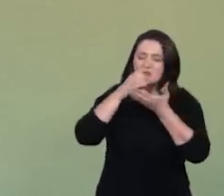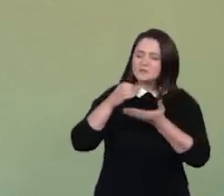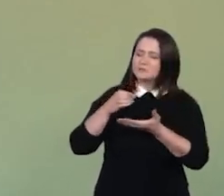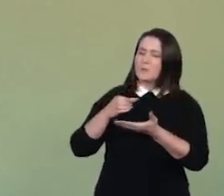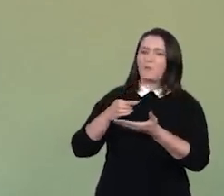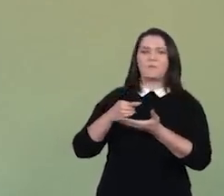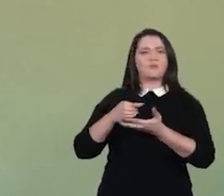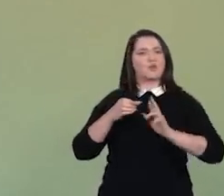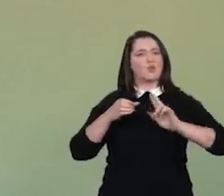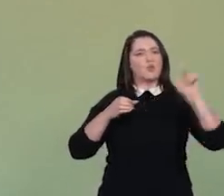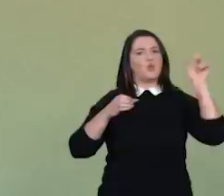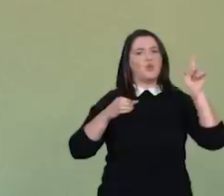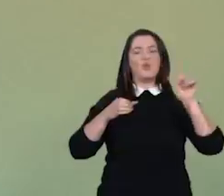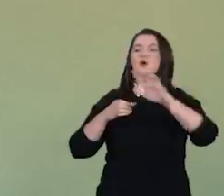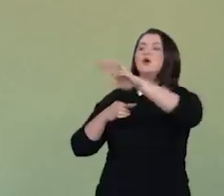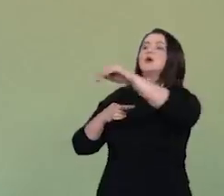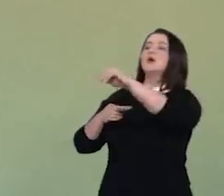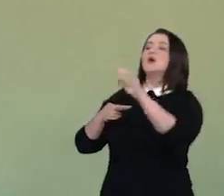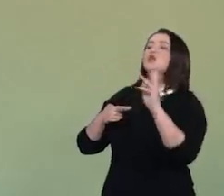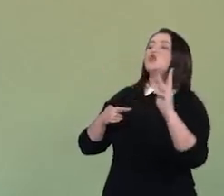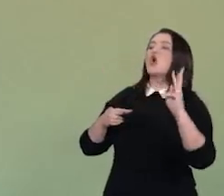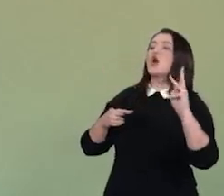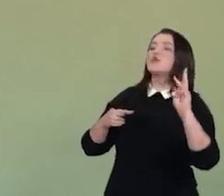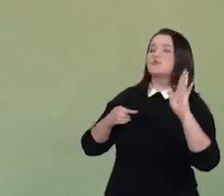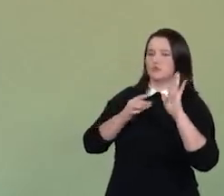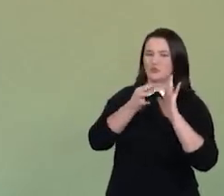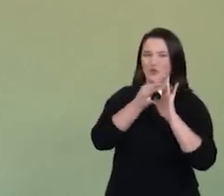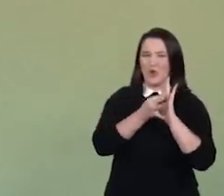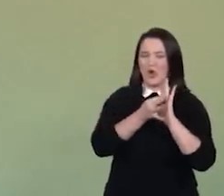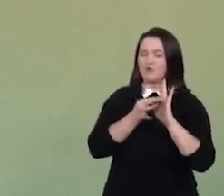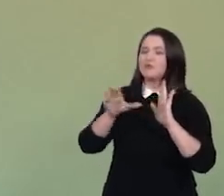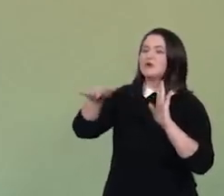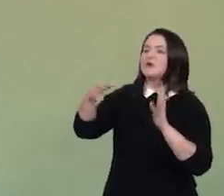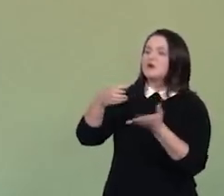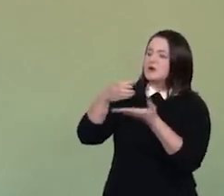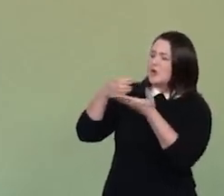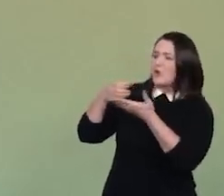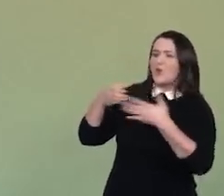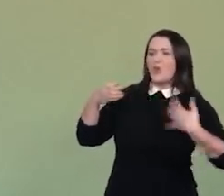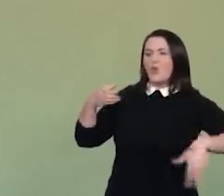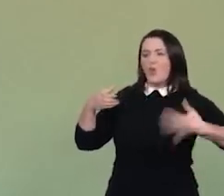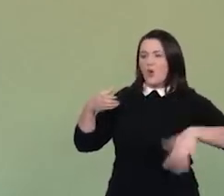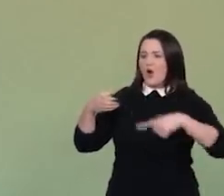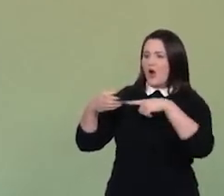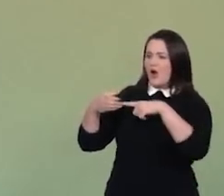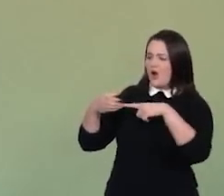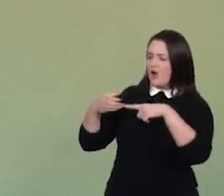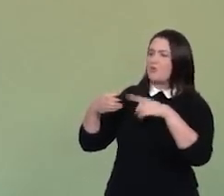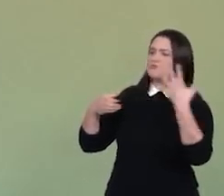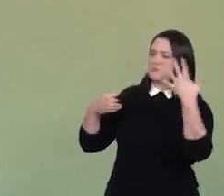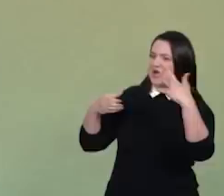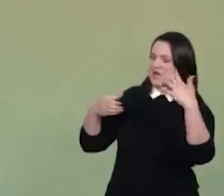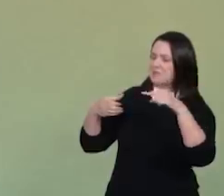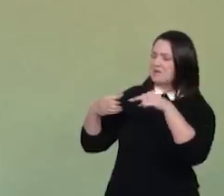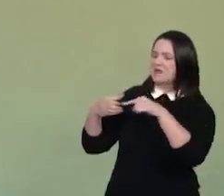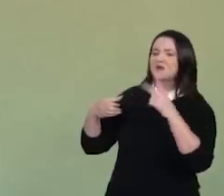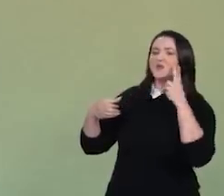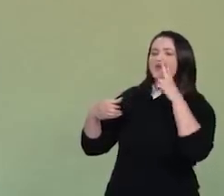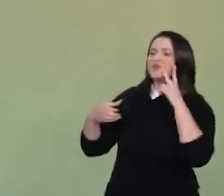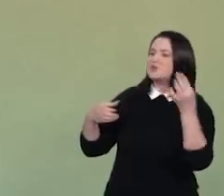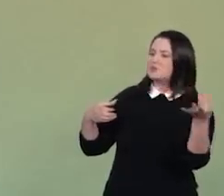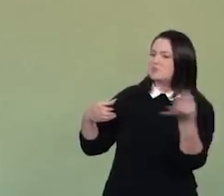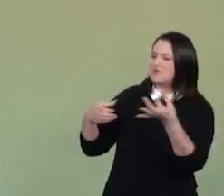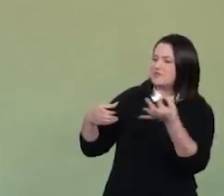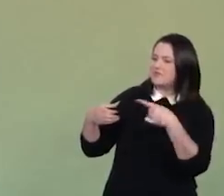todos costumam pôr primeiro o bom vinho e, quando já beberam fartamente, servem o inferior. Tu,